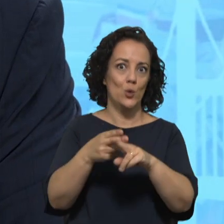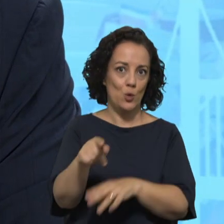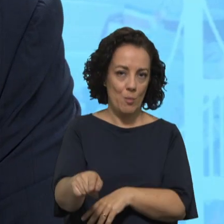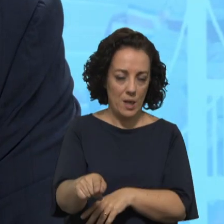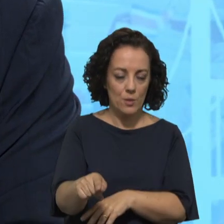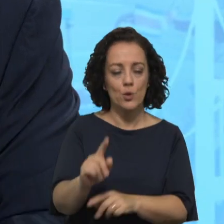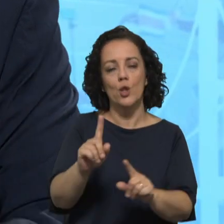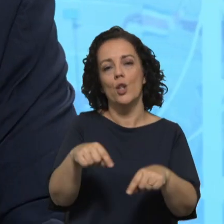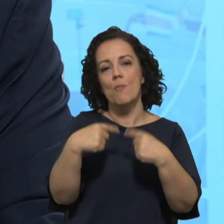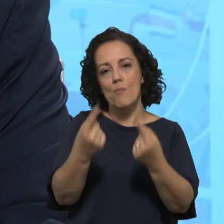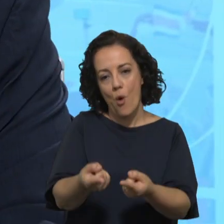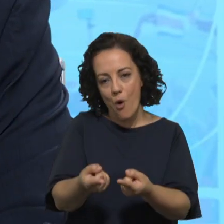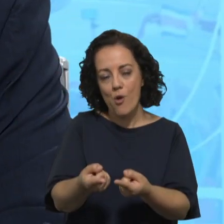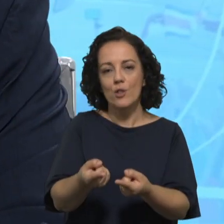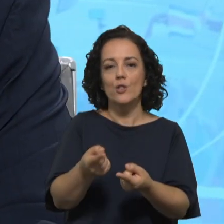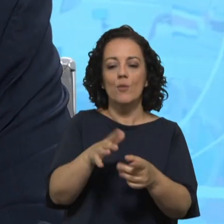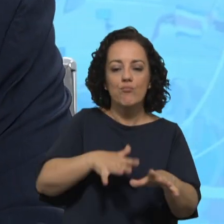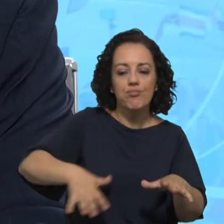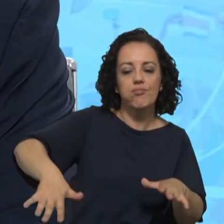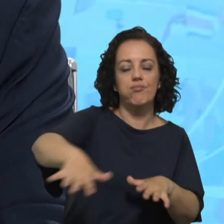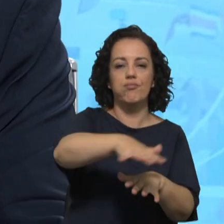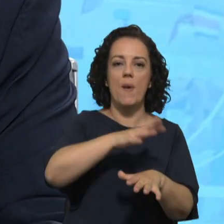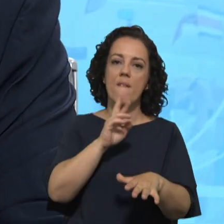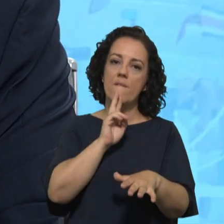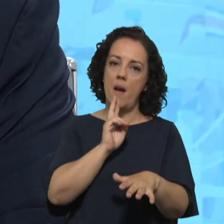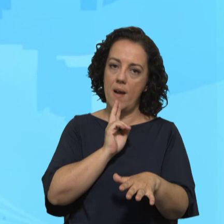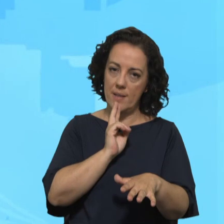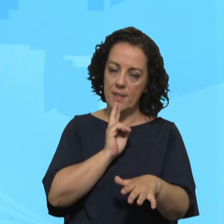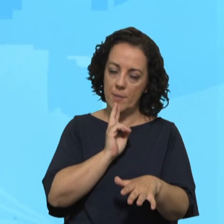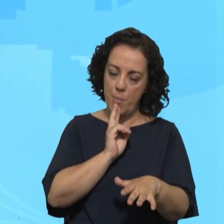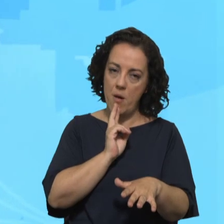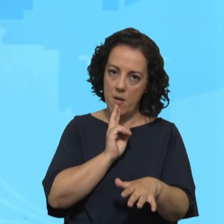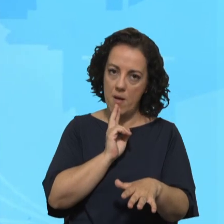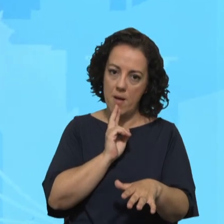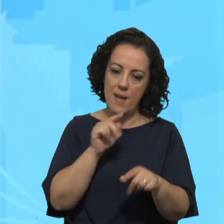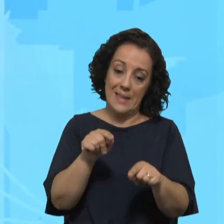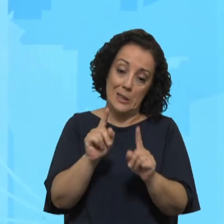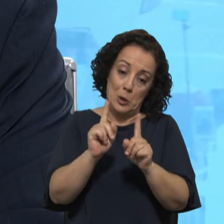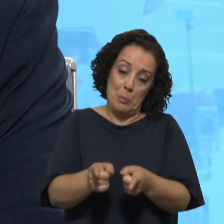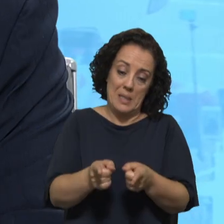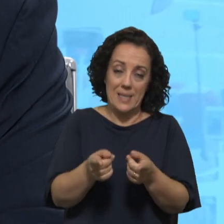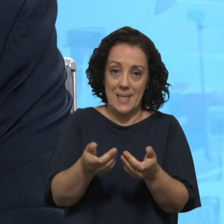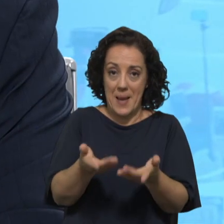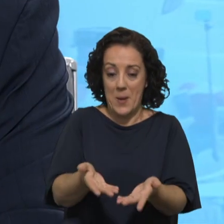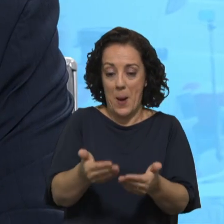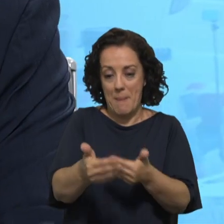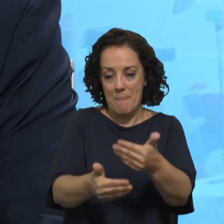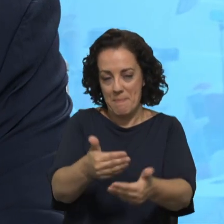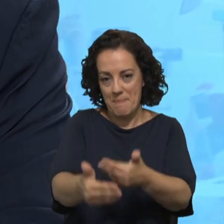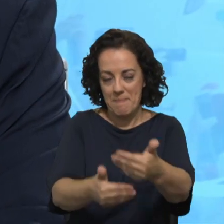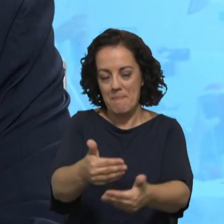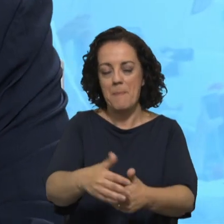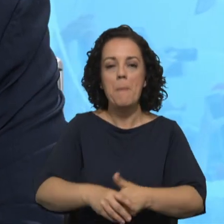seu caminho pela Vigararia de Fátima, que de certo modo começa nesta peregrinação, este caminho nesta